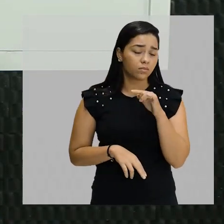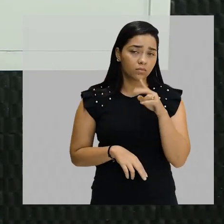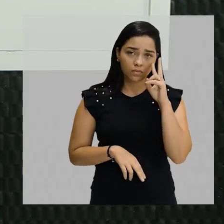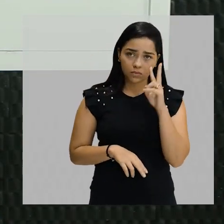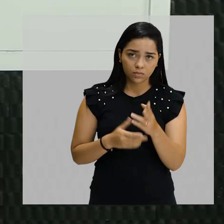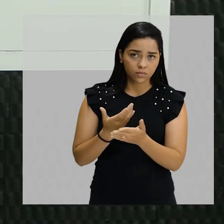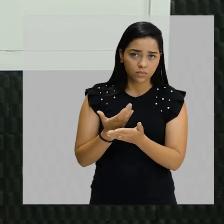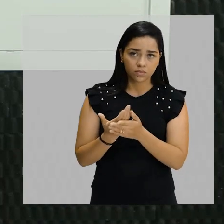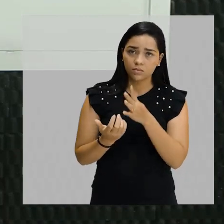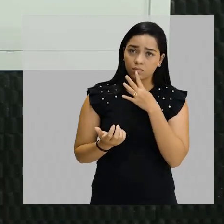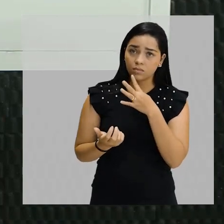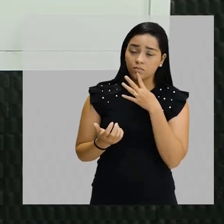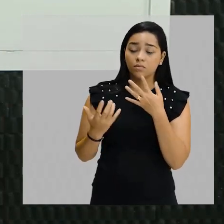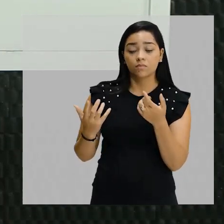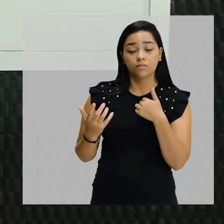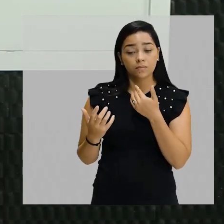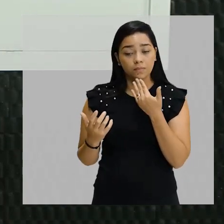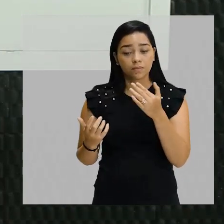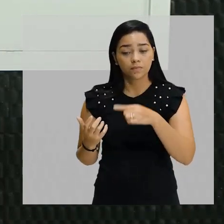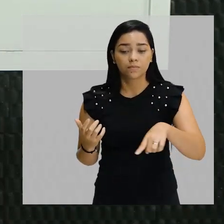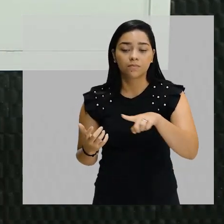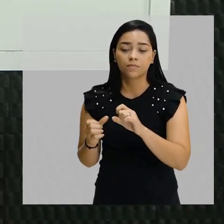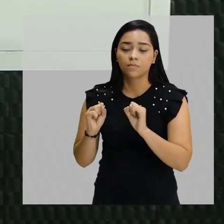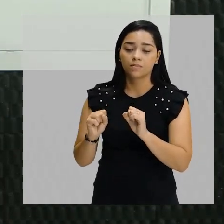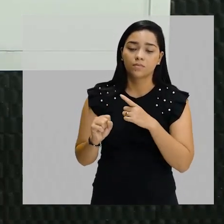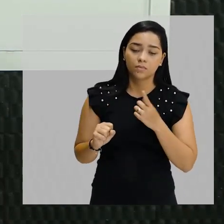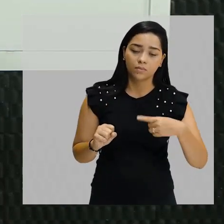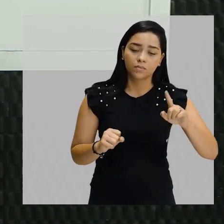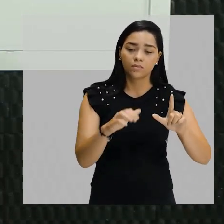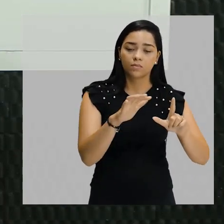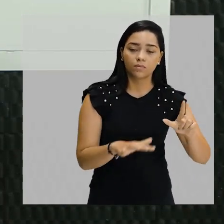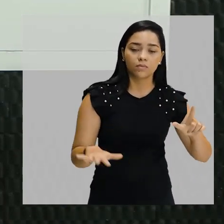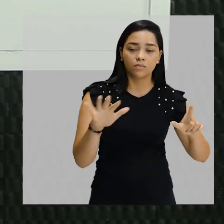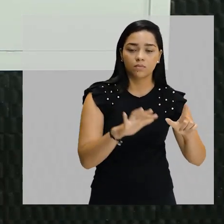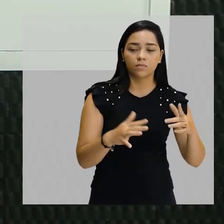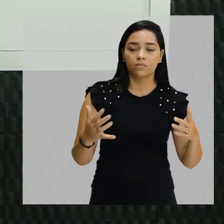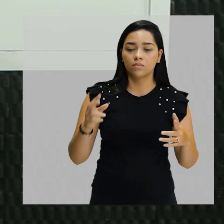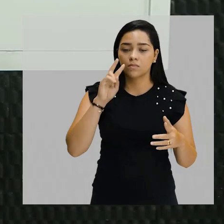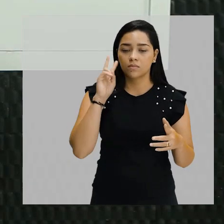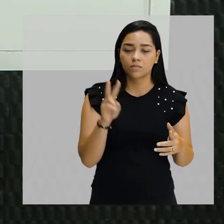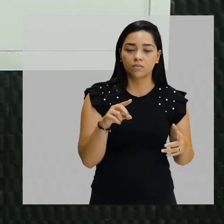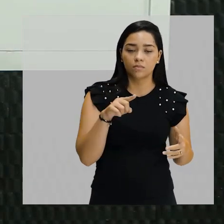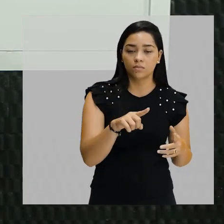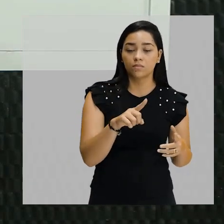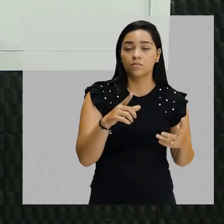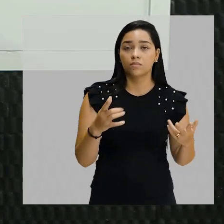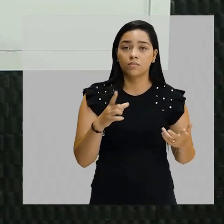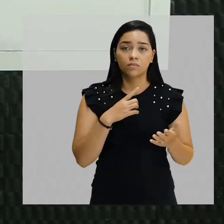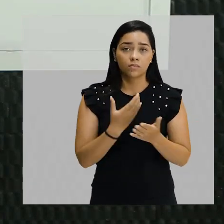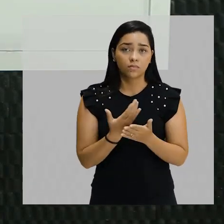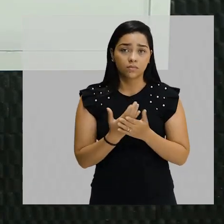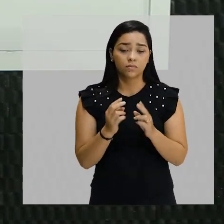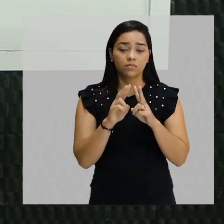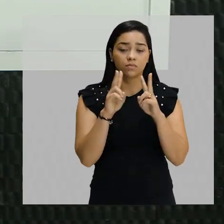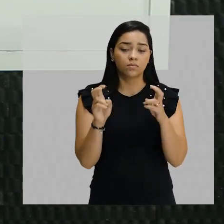assistiu aula sobre conhecimento eu peço que você vá até a plataforma veja lá na plataforma aula que nós